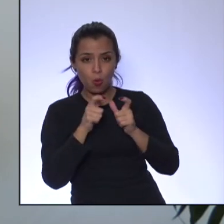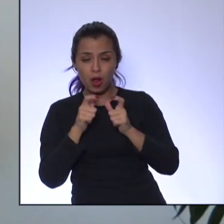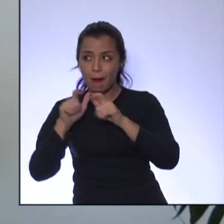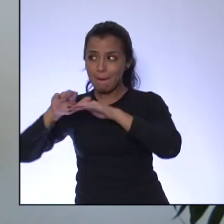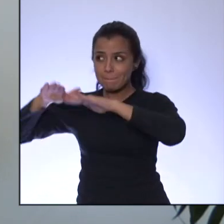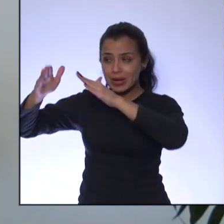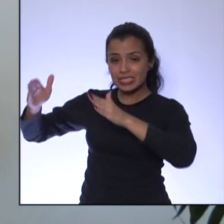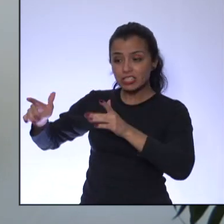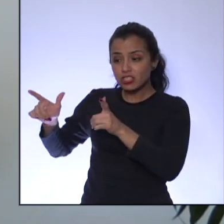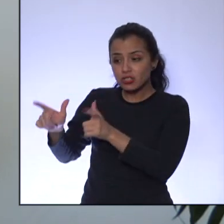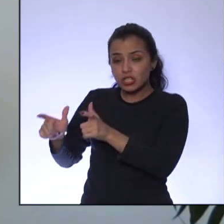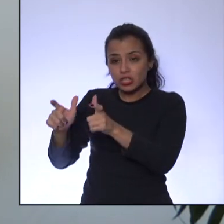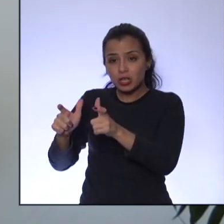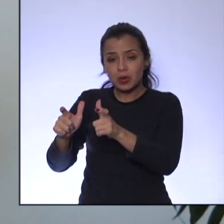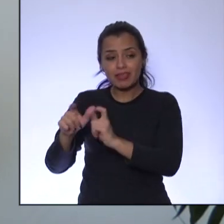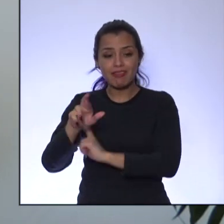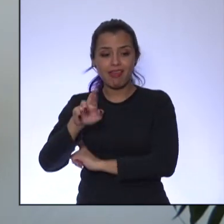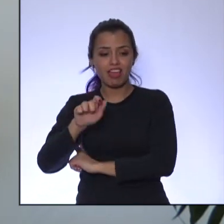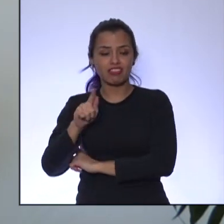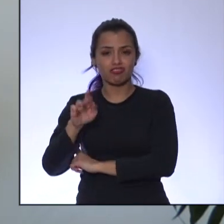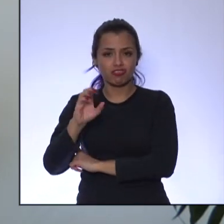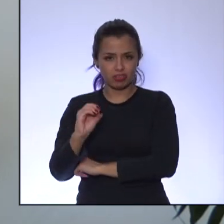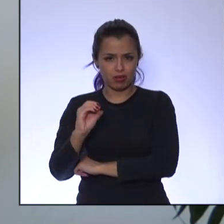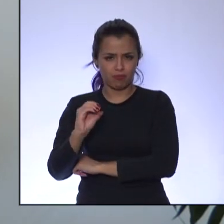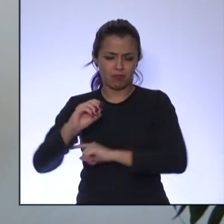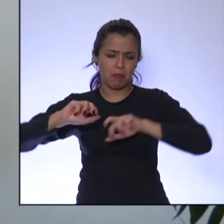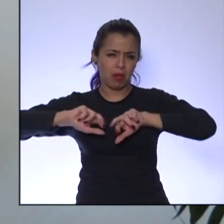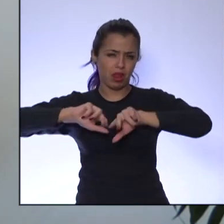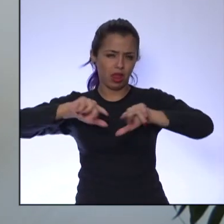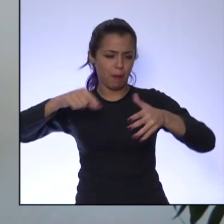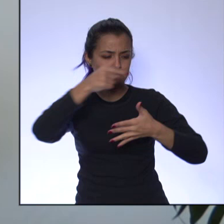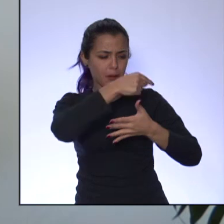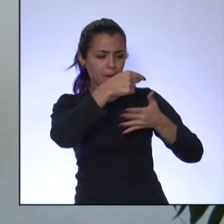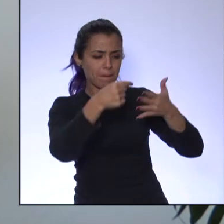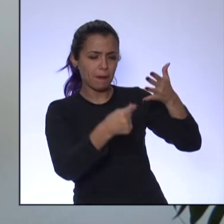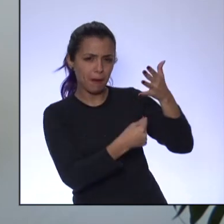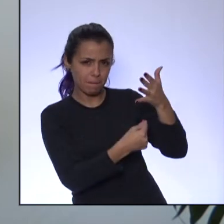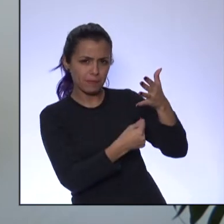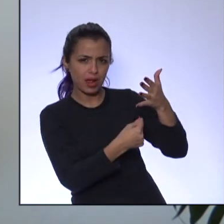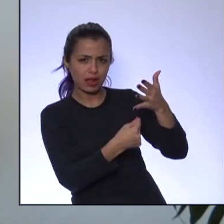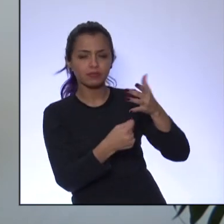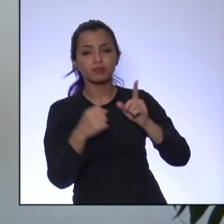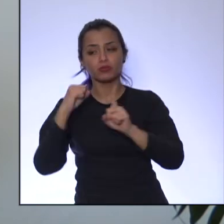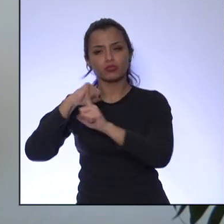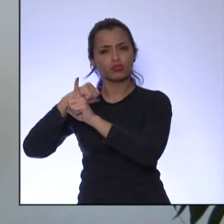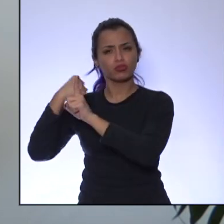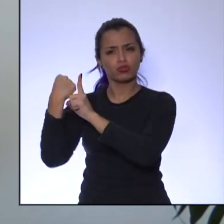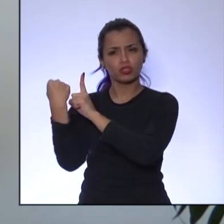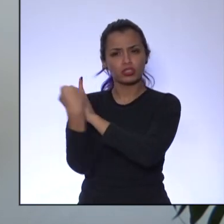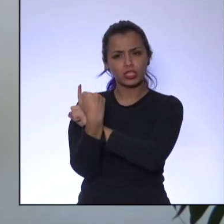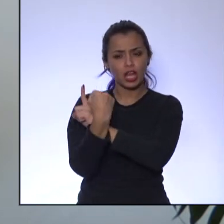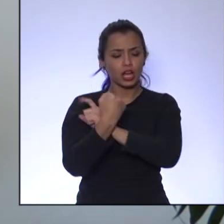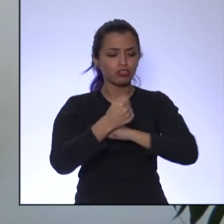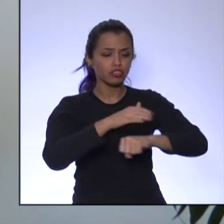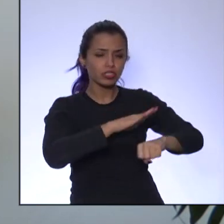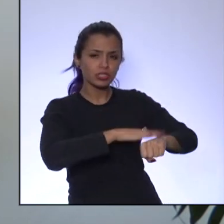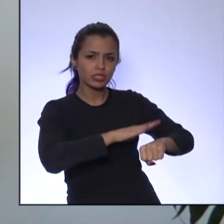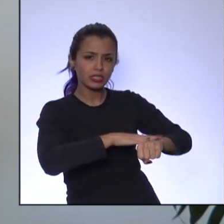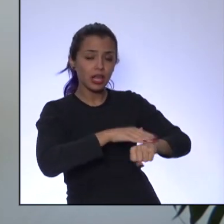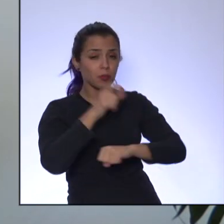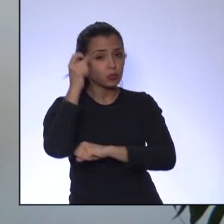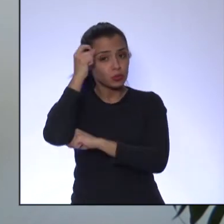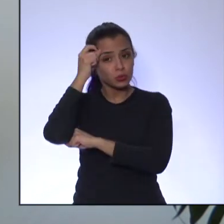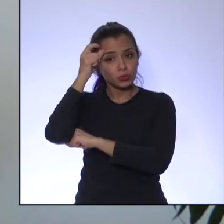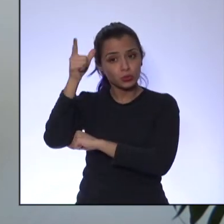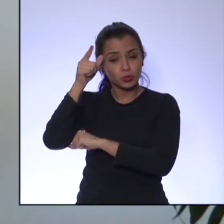paisagem, território e região, entre outras categorias como sociedade, tempo, cultura, trabalho